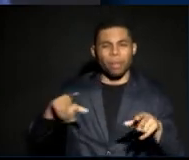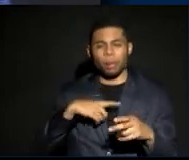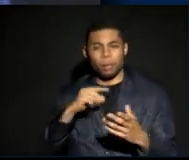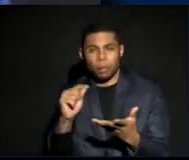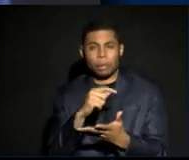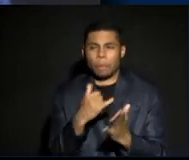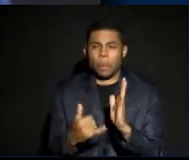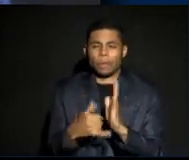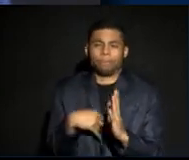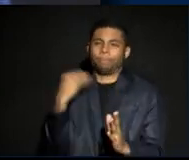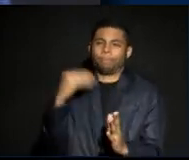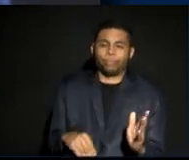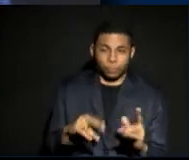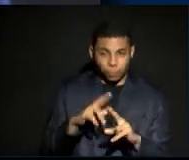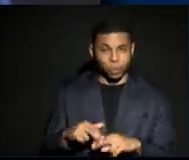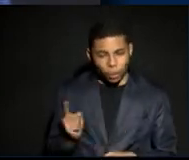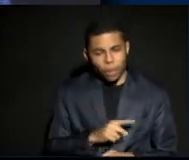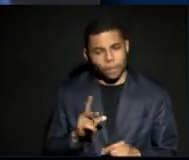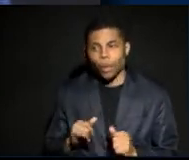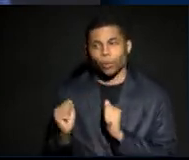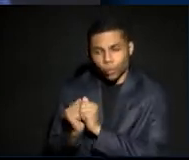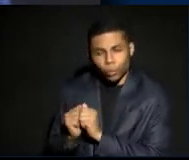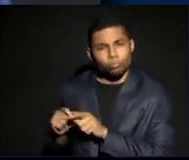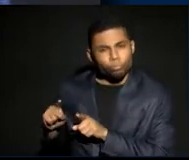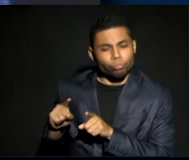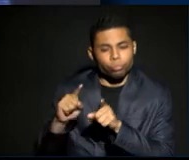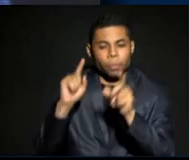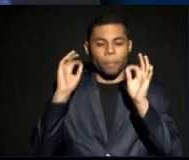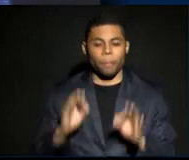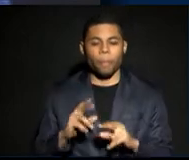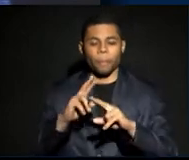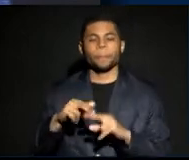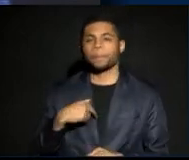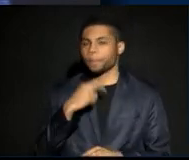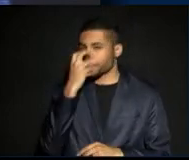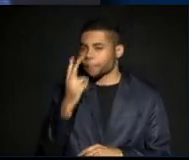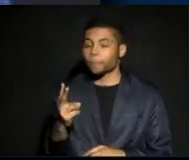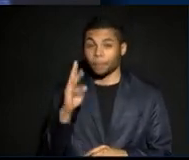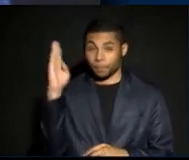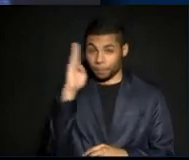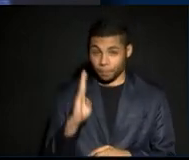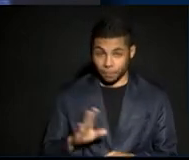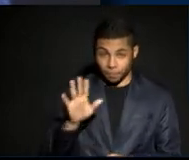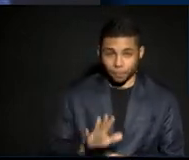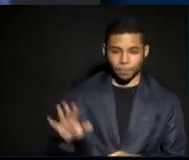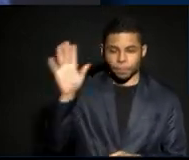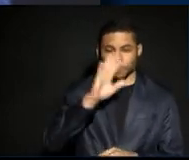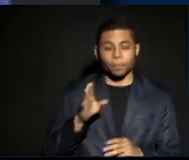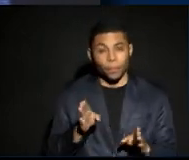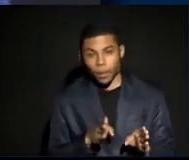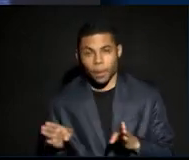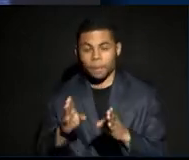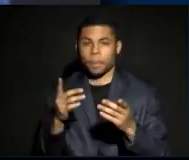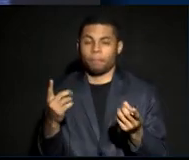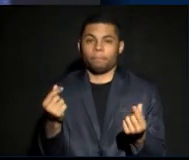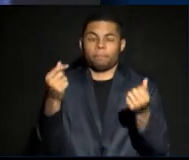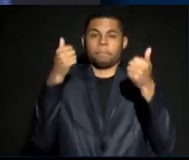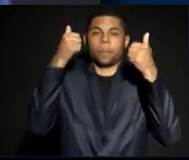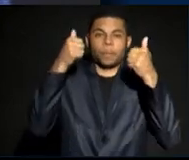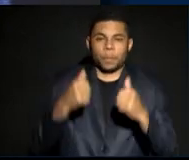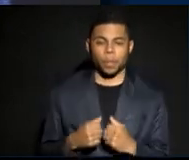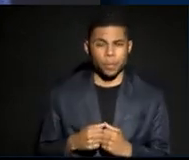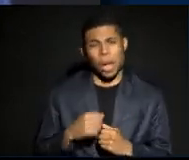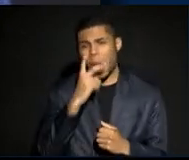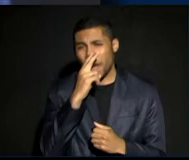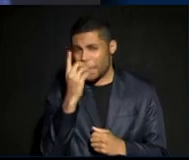e nós vamos caminhar com certeza junto por isso que eu vejo para o Brasil o caminho de prosperidade eu